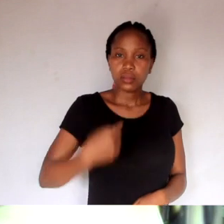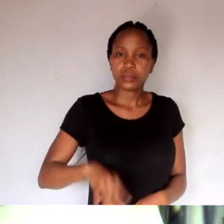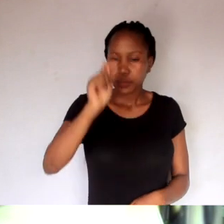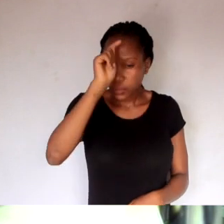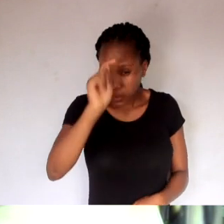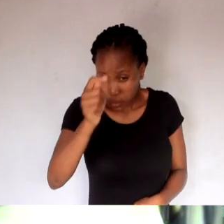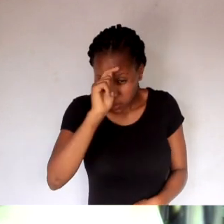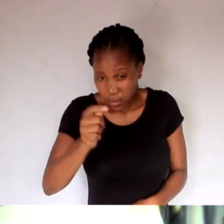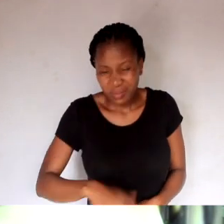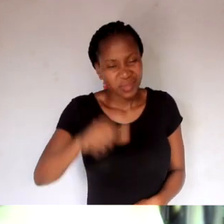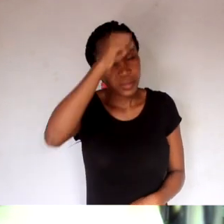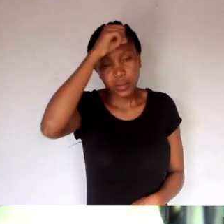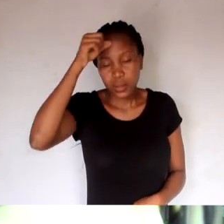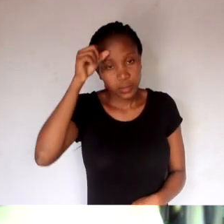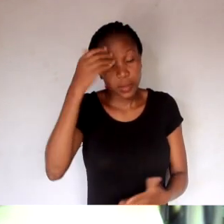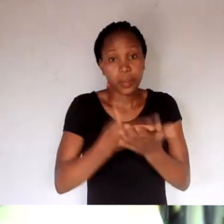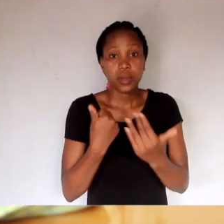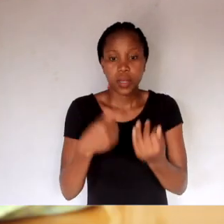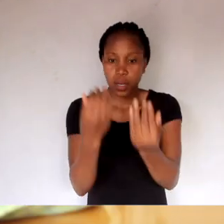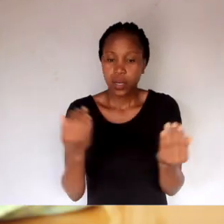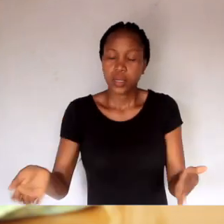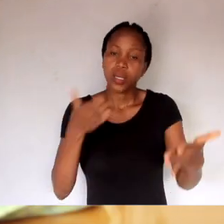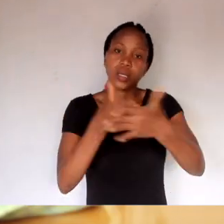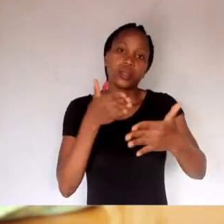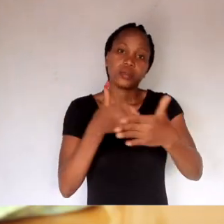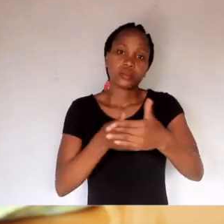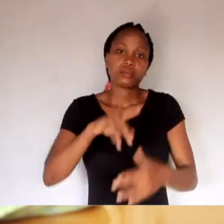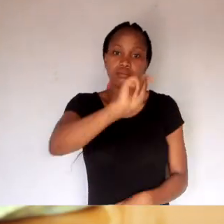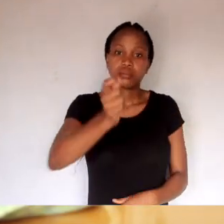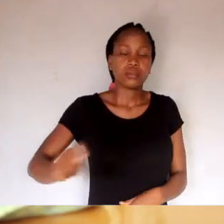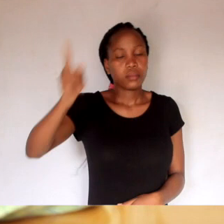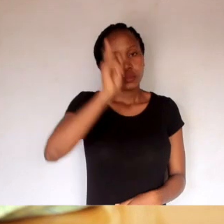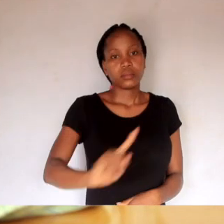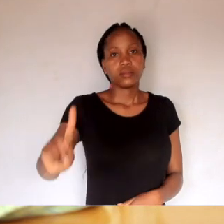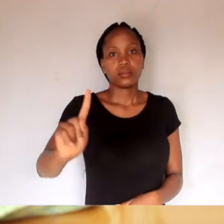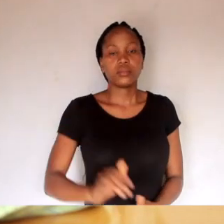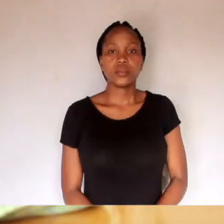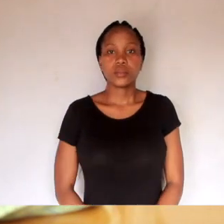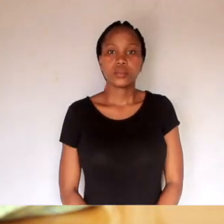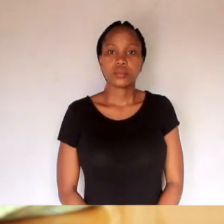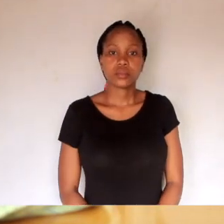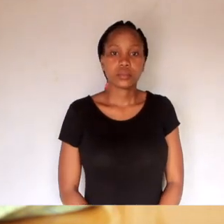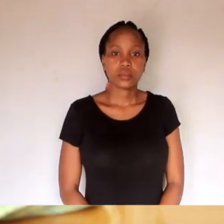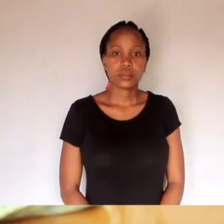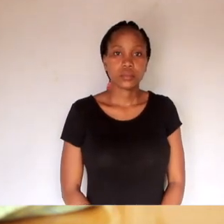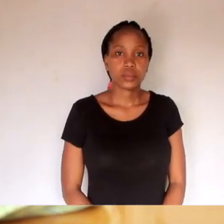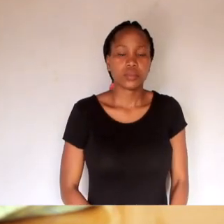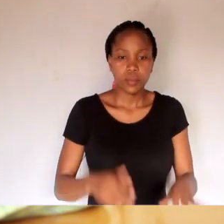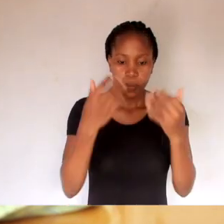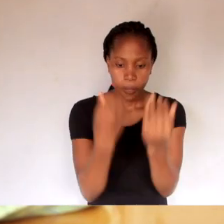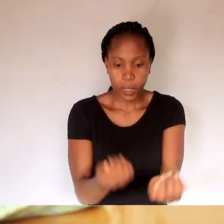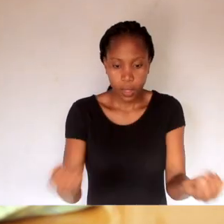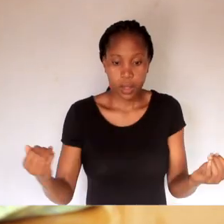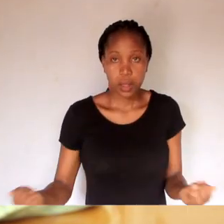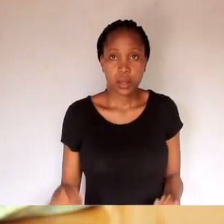respeitado, dificilmente essa criança poderá ir à escola. Embora ainda tenha algumas crianças,